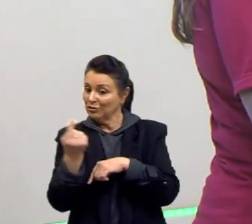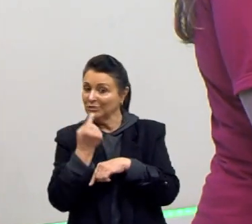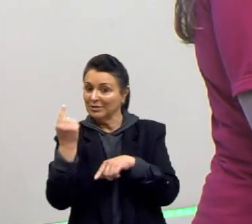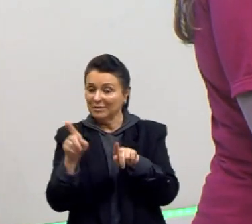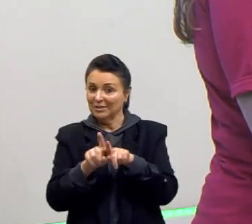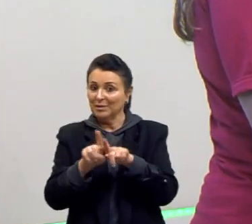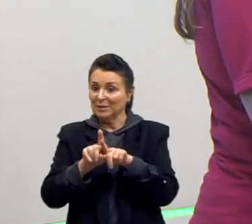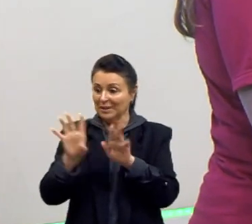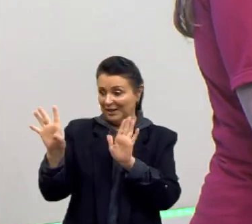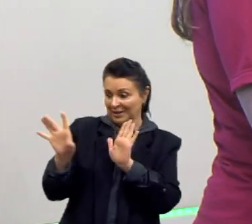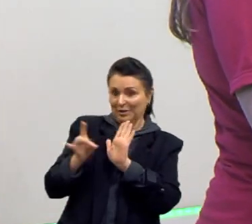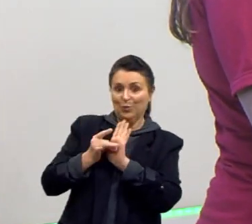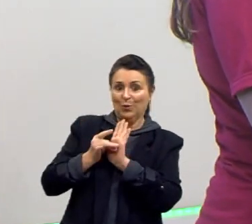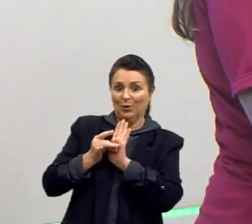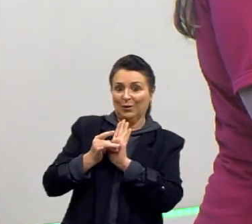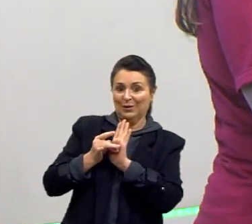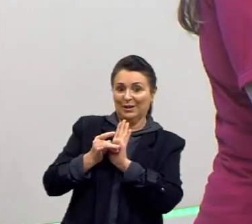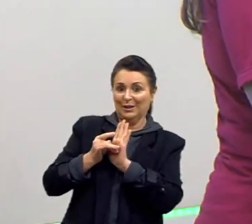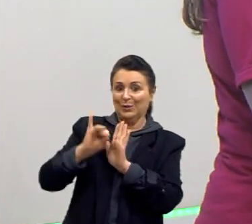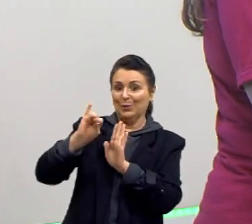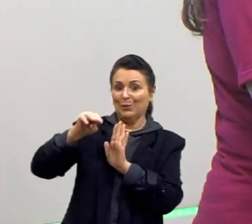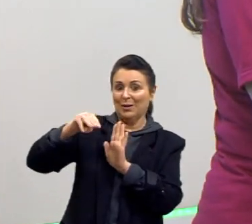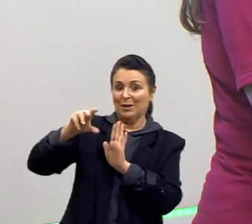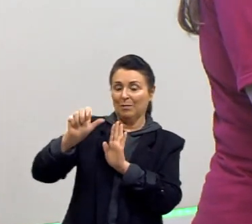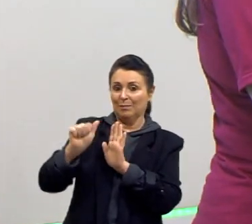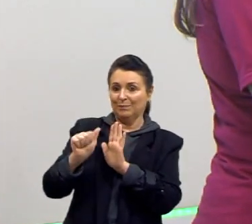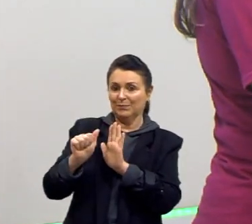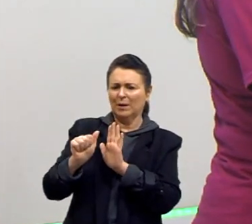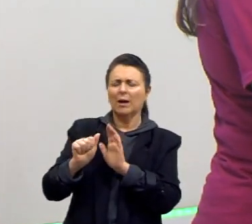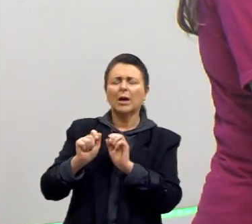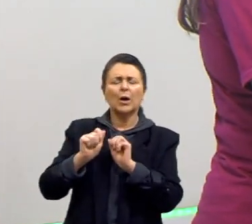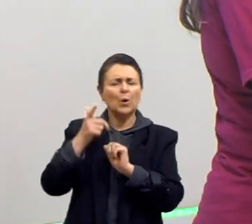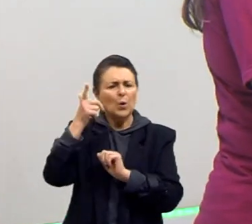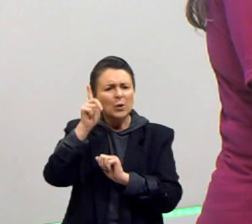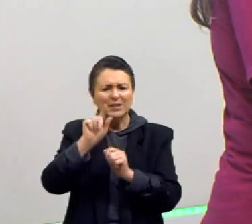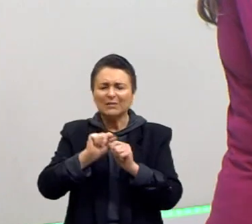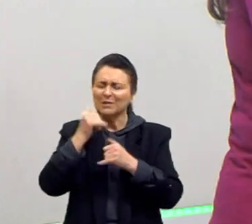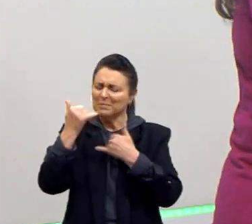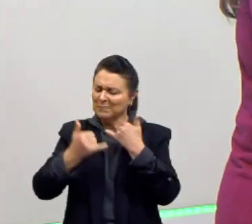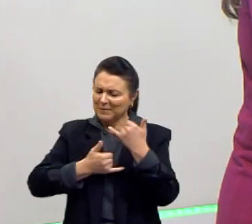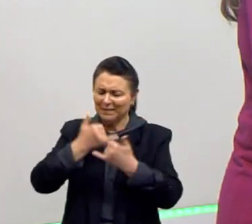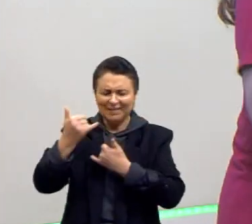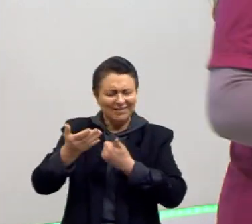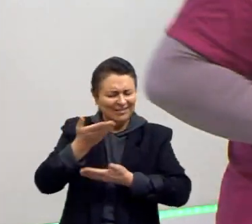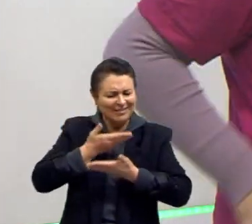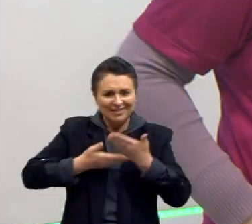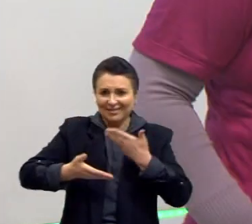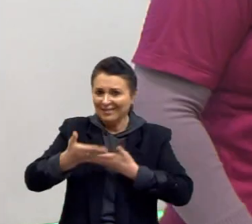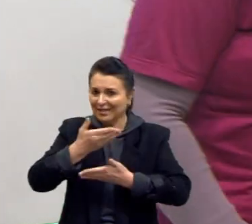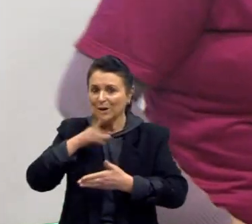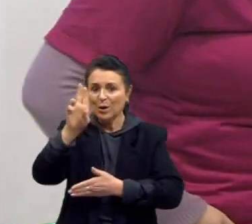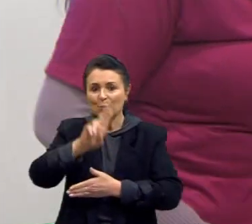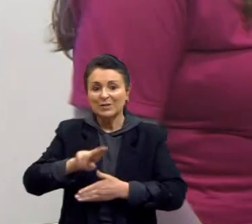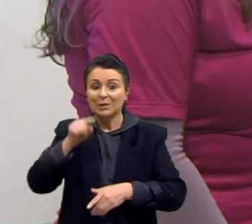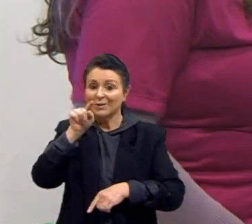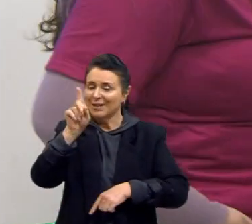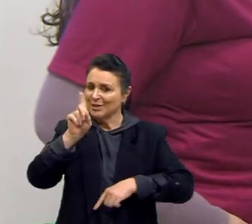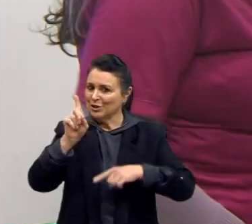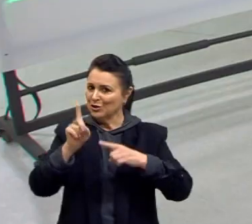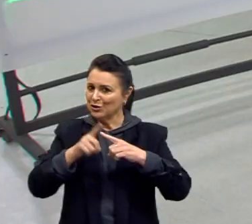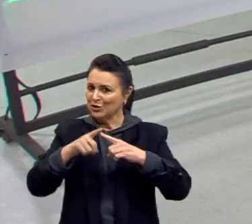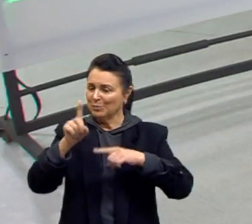encostar de novo no ima certo pessoal não dá para fazer nada várias brincadeiras e interações com esses materiais